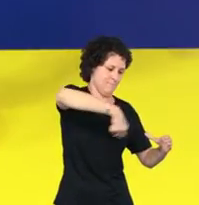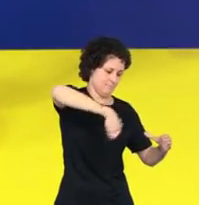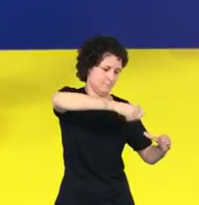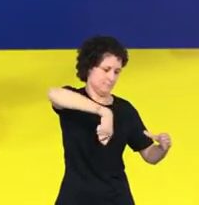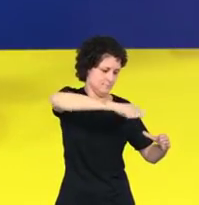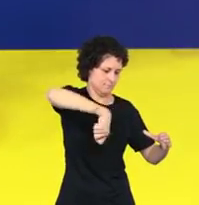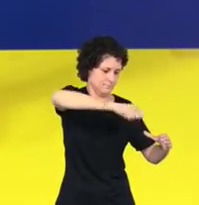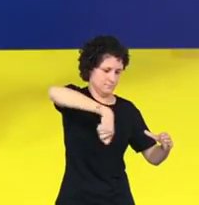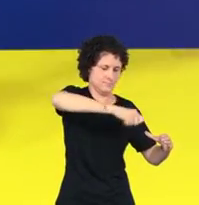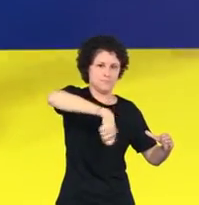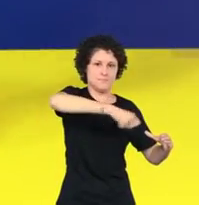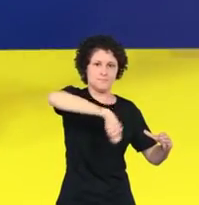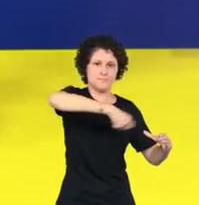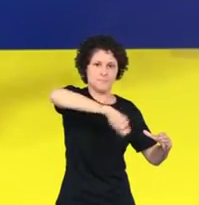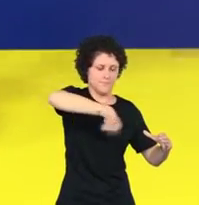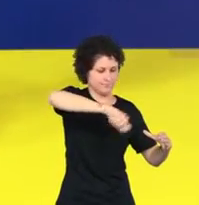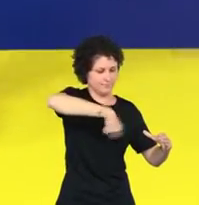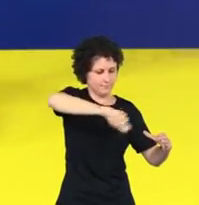E continuar misturando.